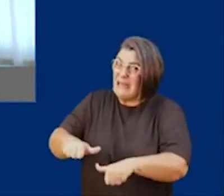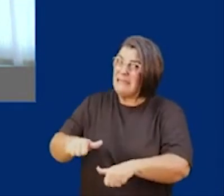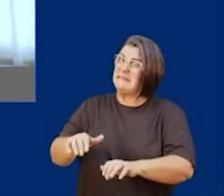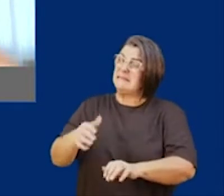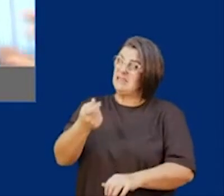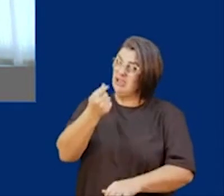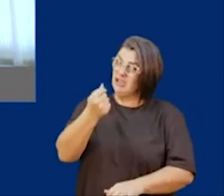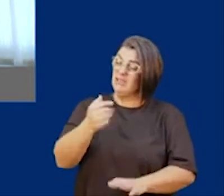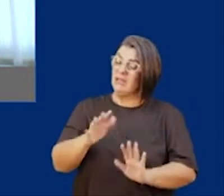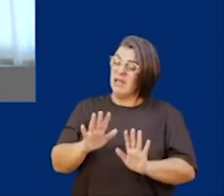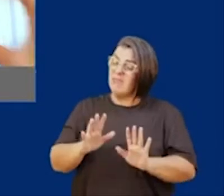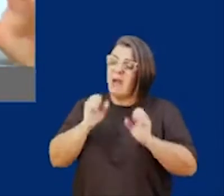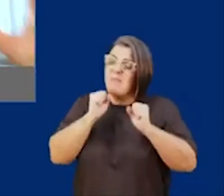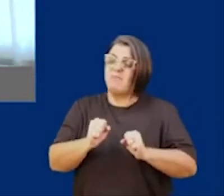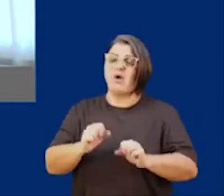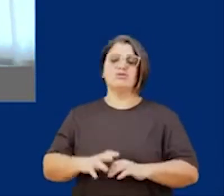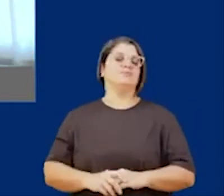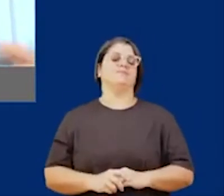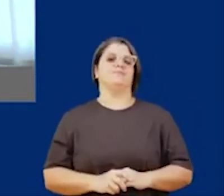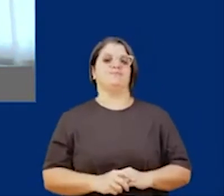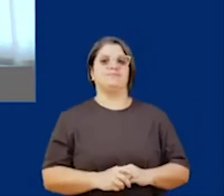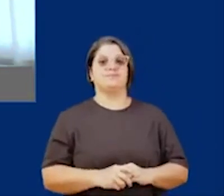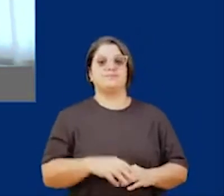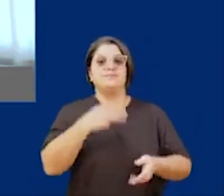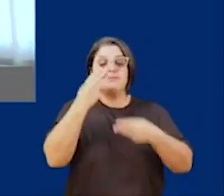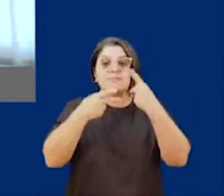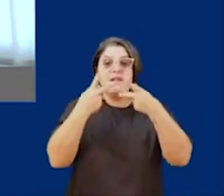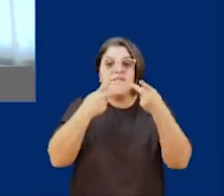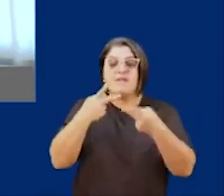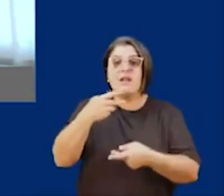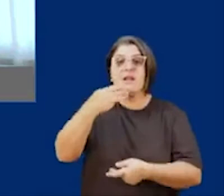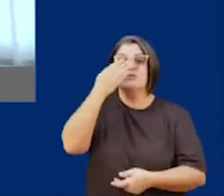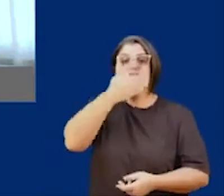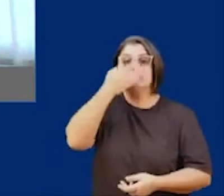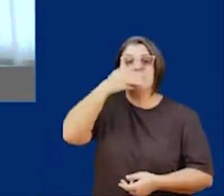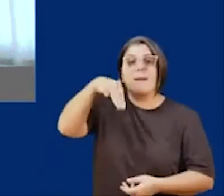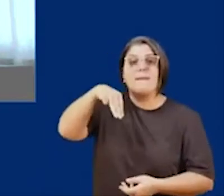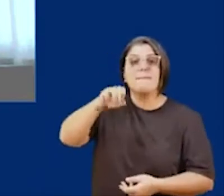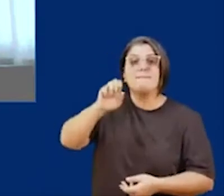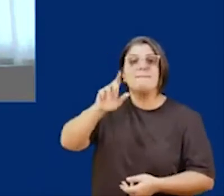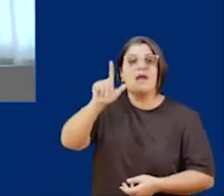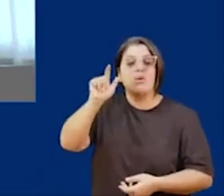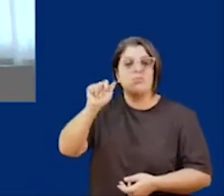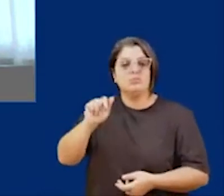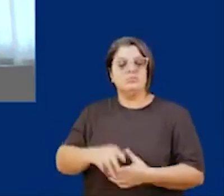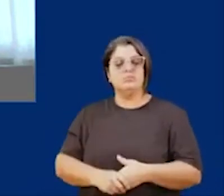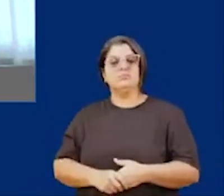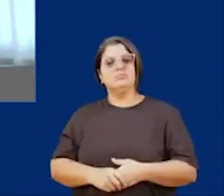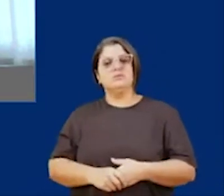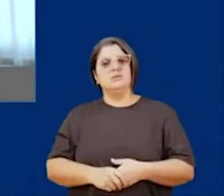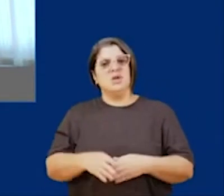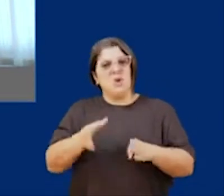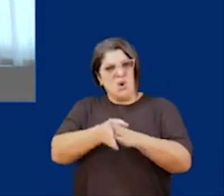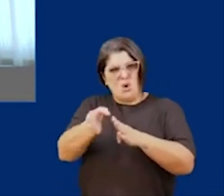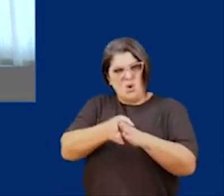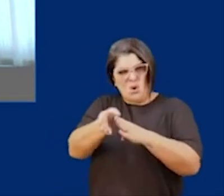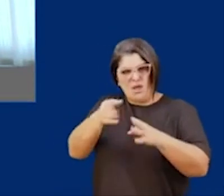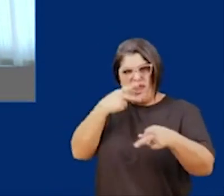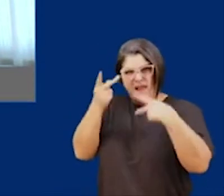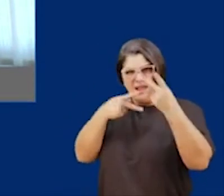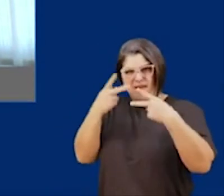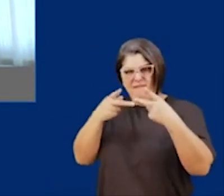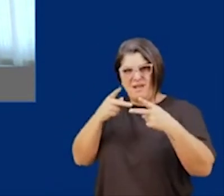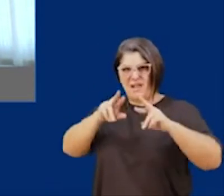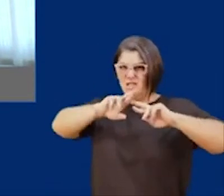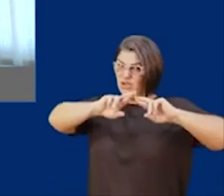mel, eu vou falar dos alimentos alergênicos em geral, eu vou tratar o mel como um assunto específico, né? O guia traz uma abordagem um pouco diferente da que a Dani